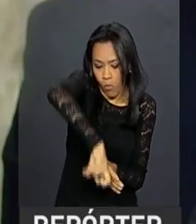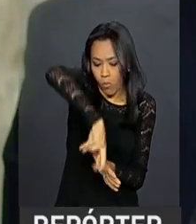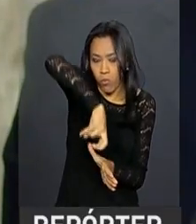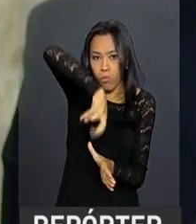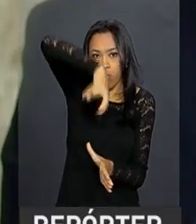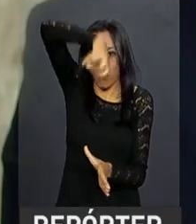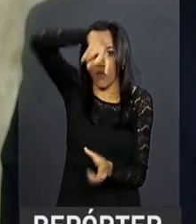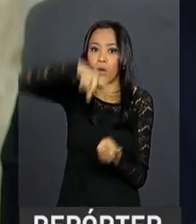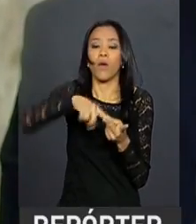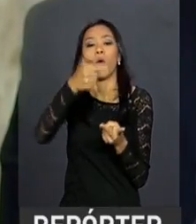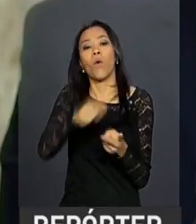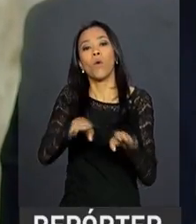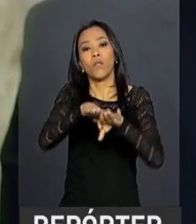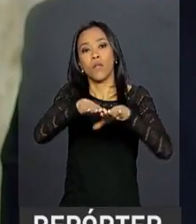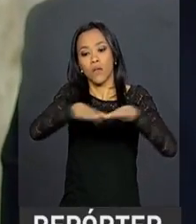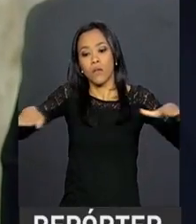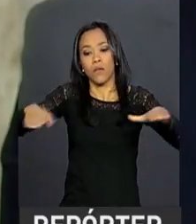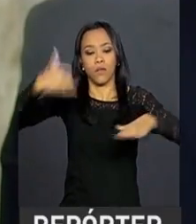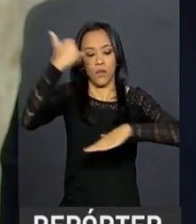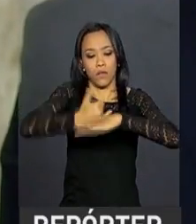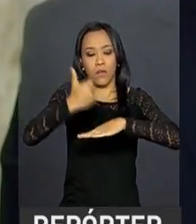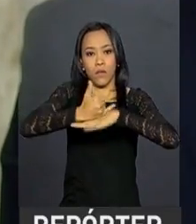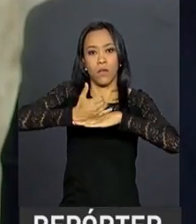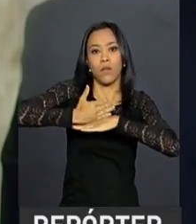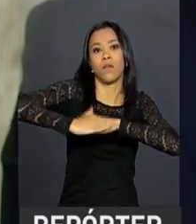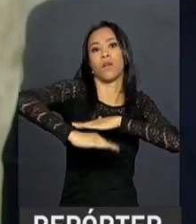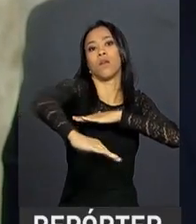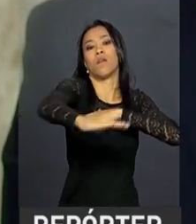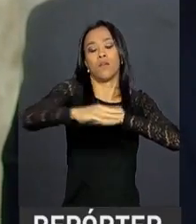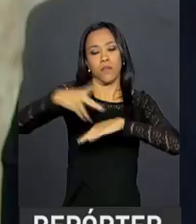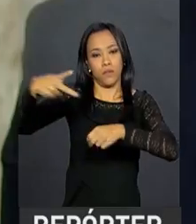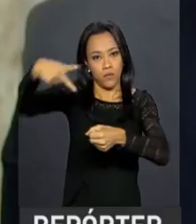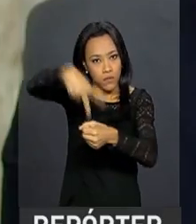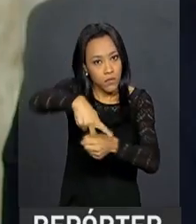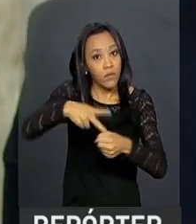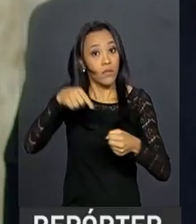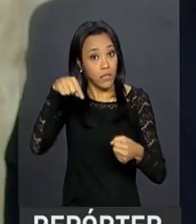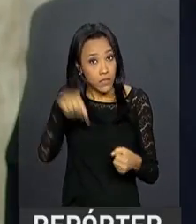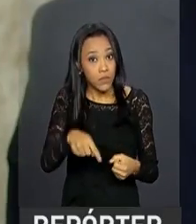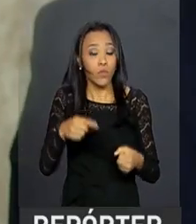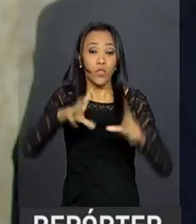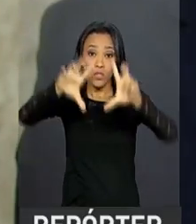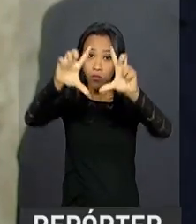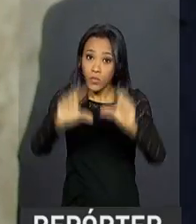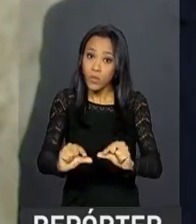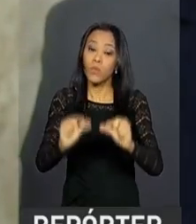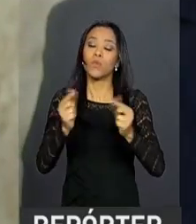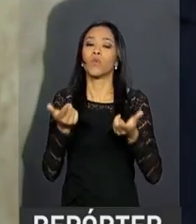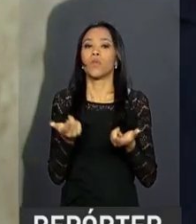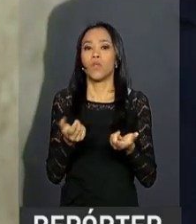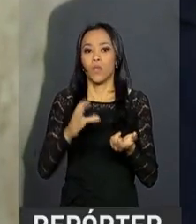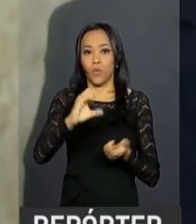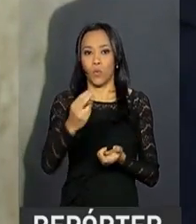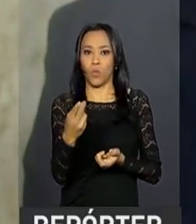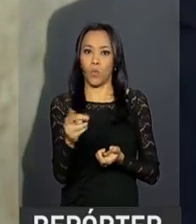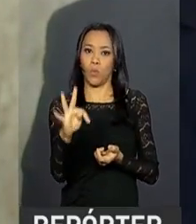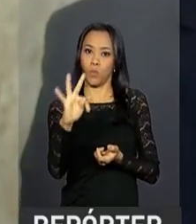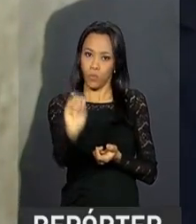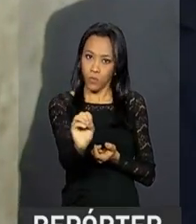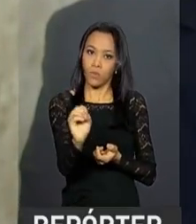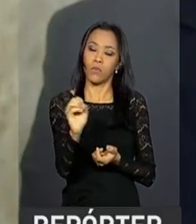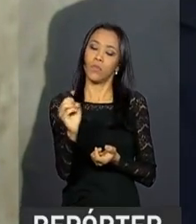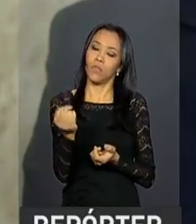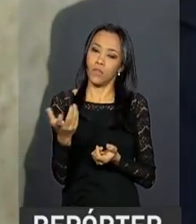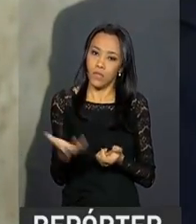mais fácil para a indústria petroleira cumprir com o conteúdo local isso diminui que a gente chama de custo de transação e aumenta a